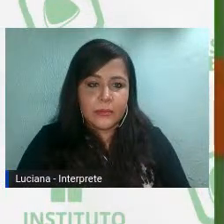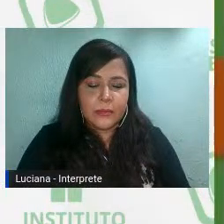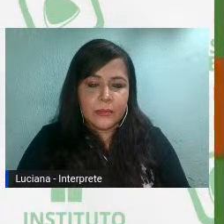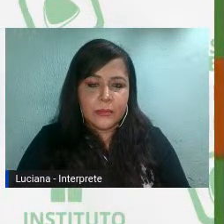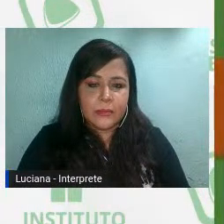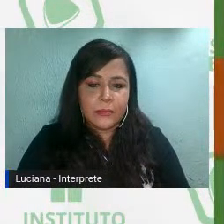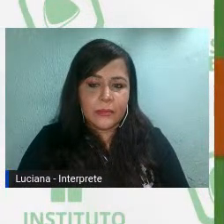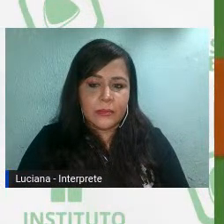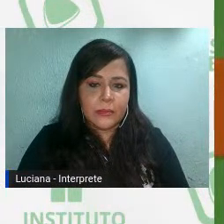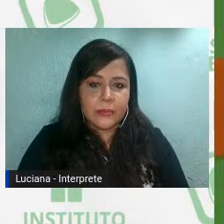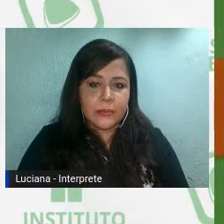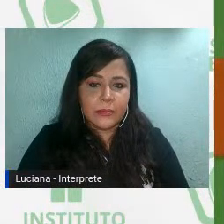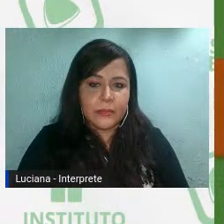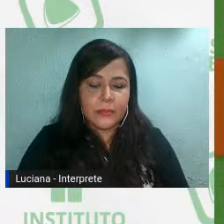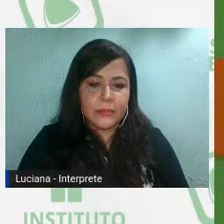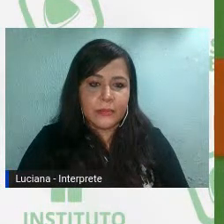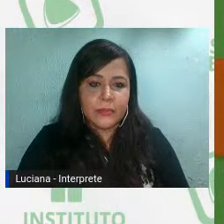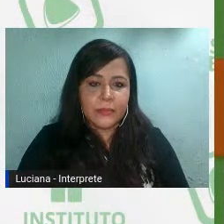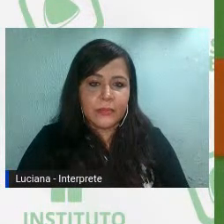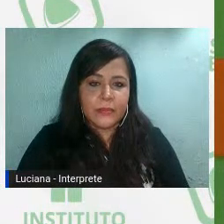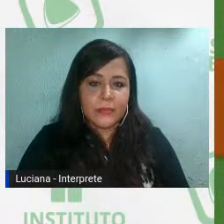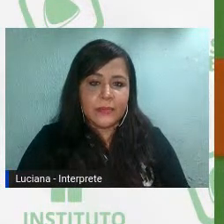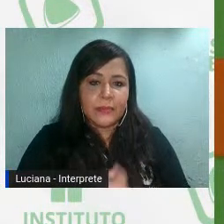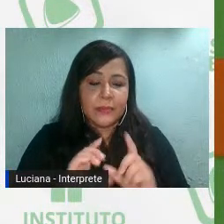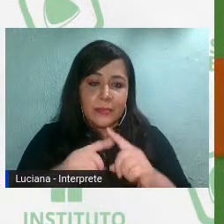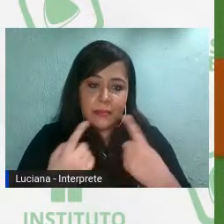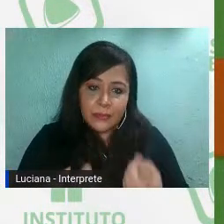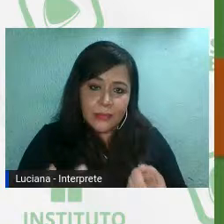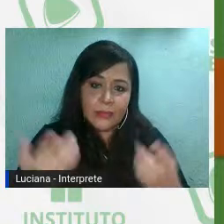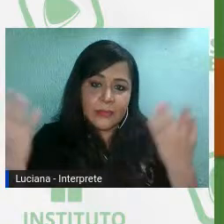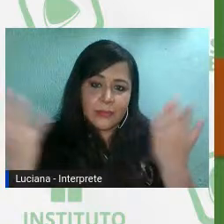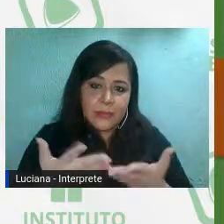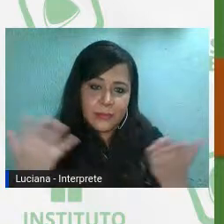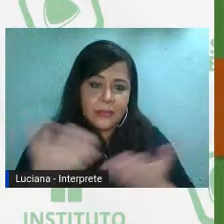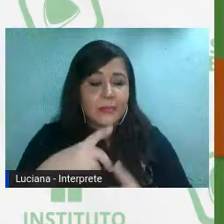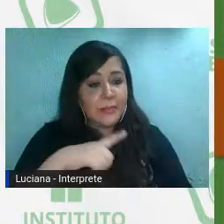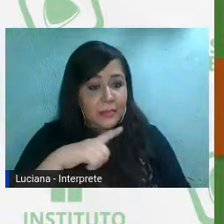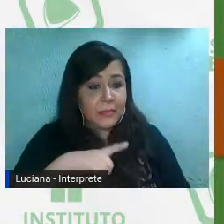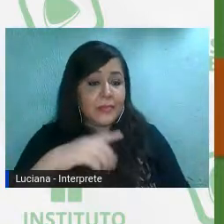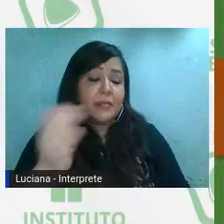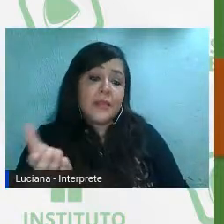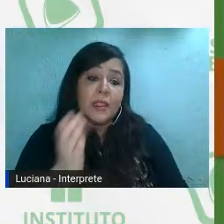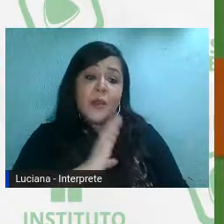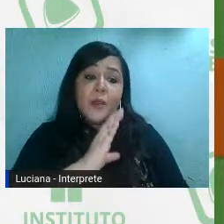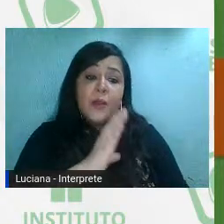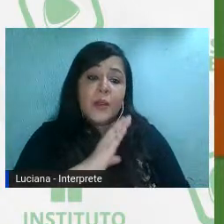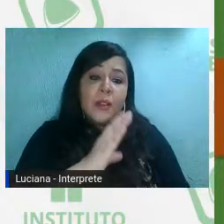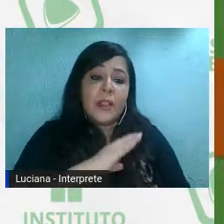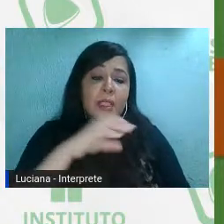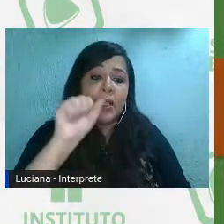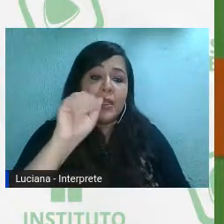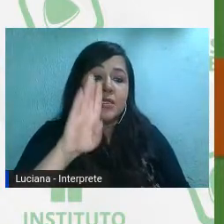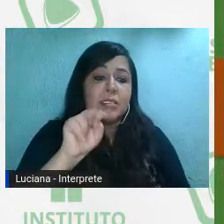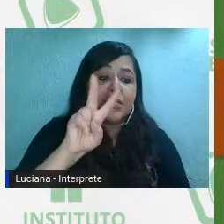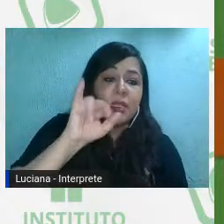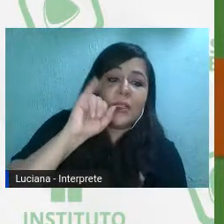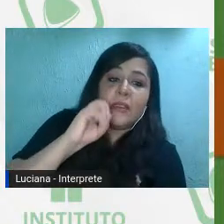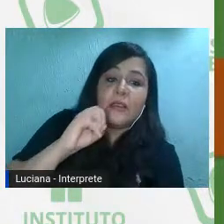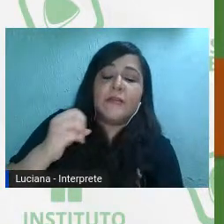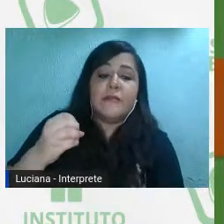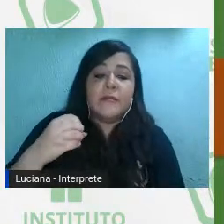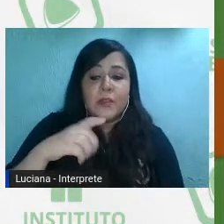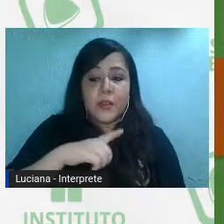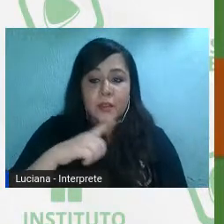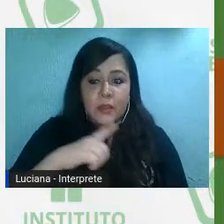Meu nome é Dani Negrão. Hoje eu estou aqui com meu colega Sávio Negrão. Olá, tudo bem? E a gente vai compartilhar com vocês um pouquinho da nossa vivência nesse